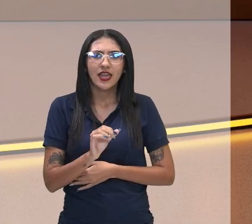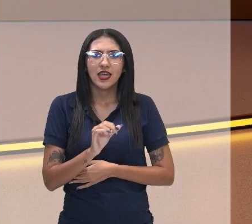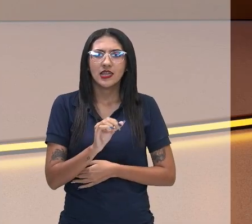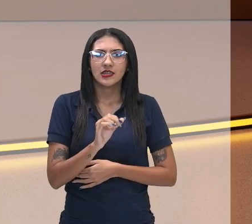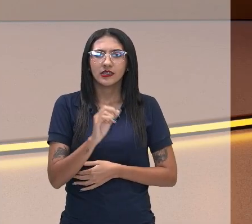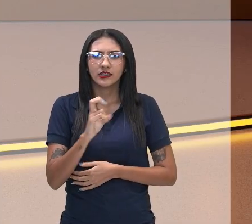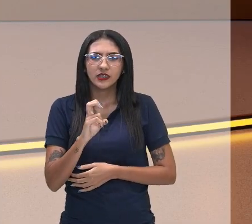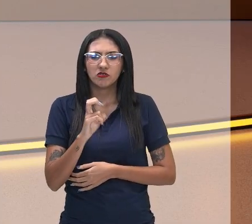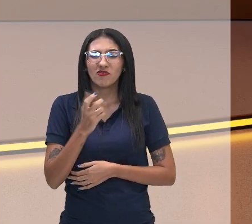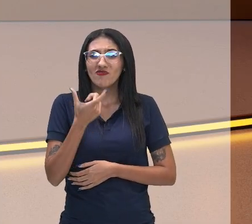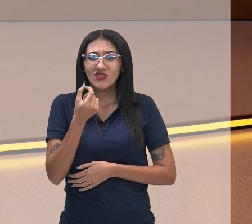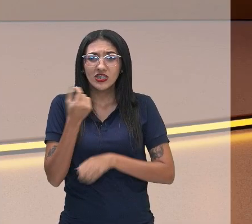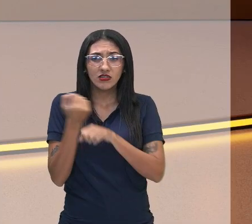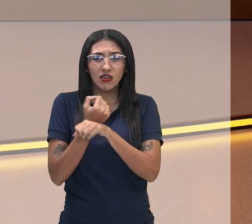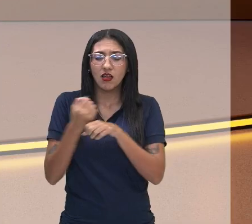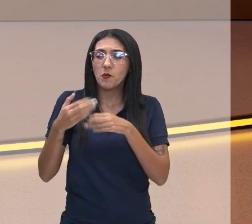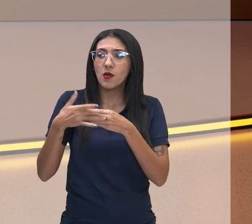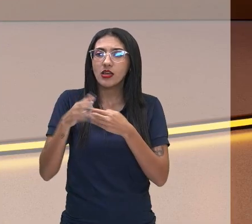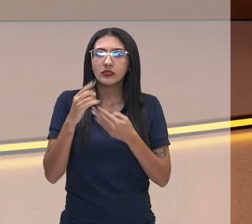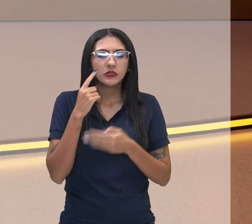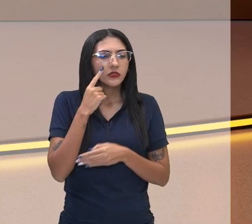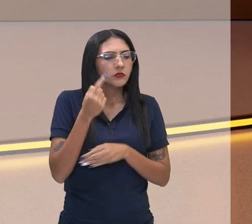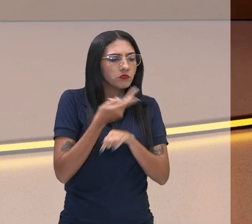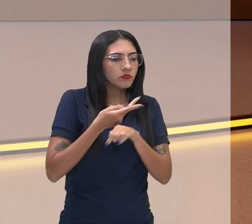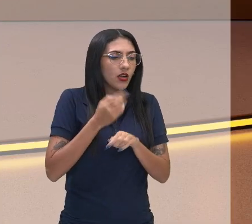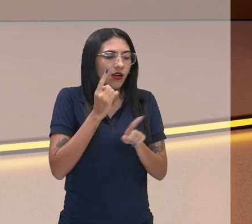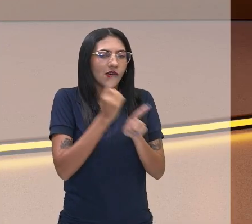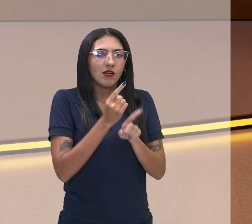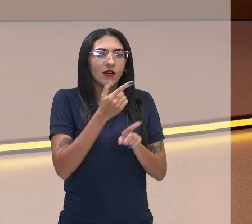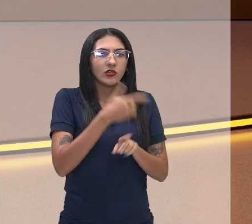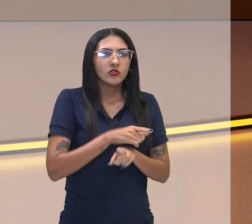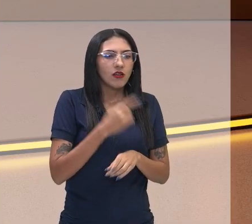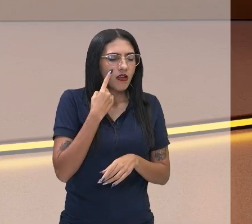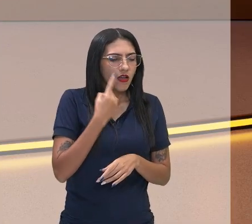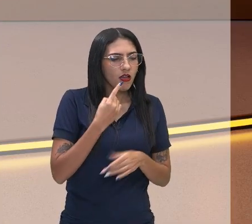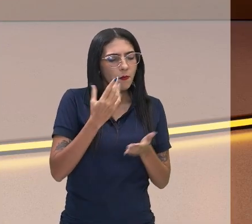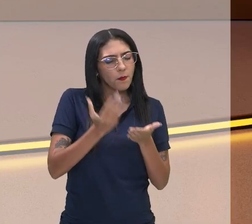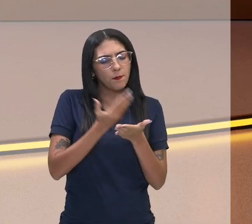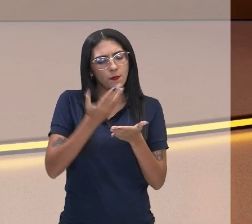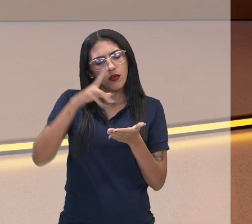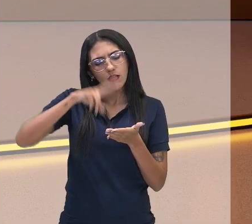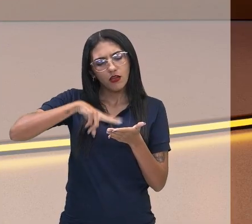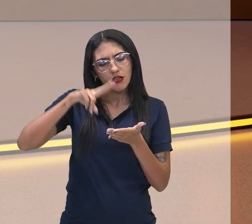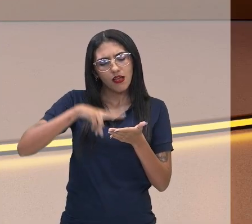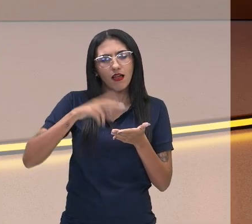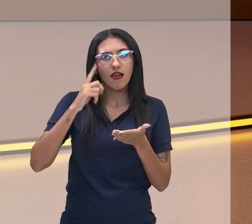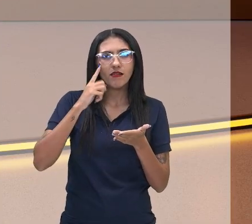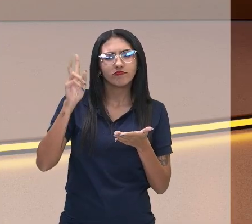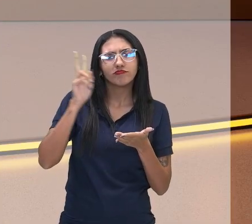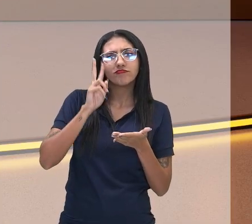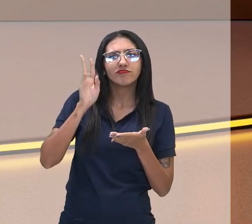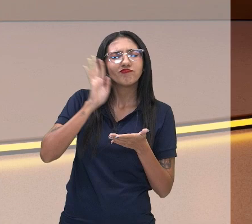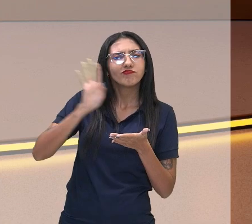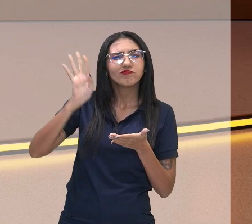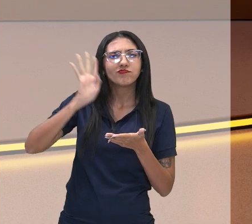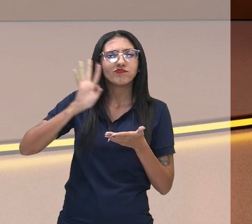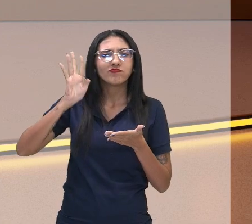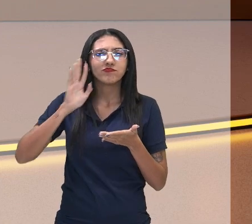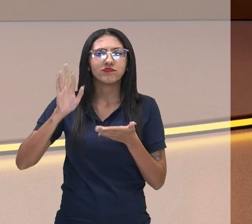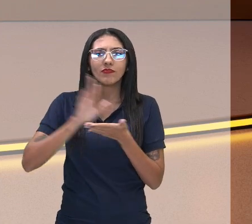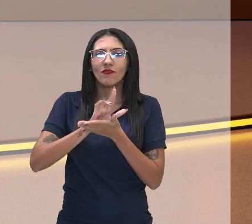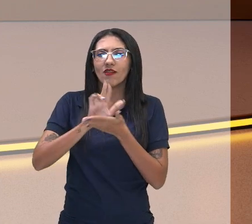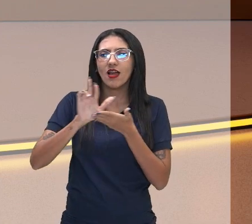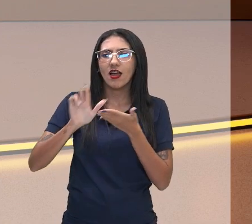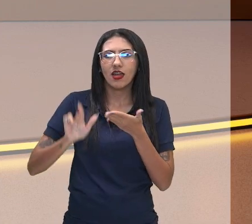20 anos, você reencontra esse caderno. Quantas memórias não vão vir na sua mente, né? Ou até